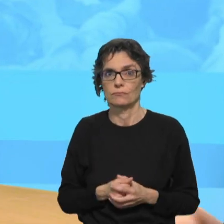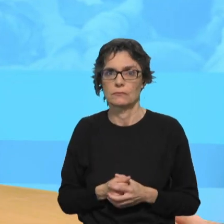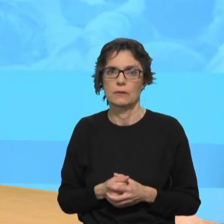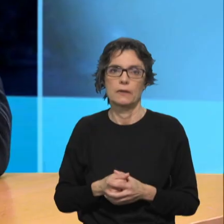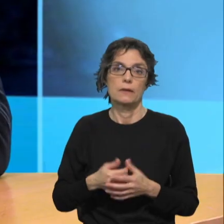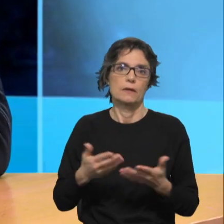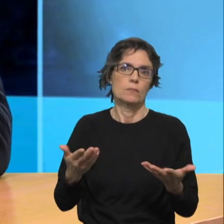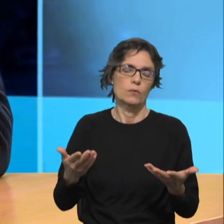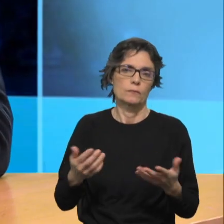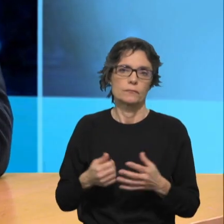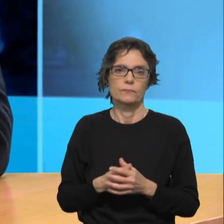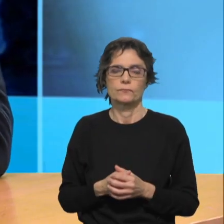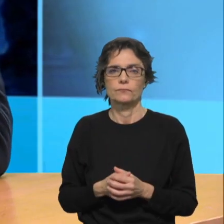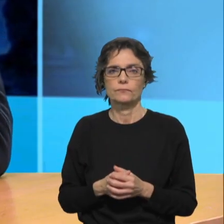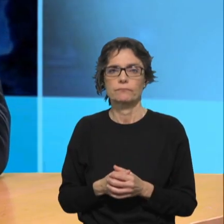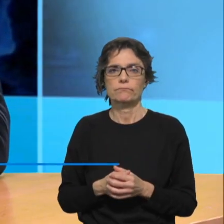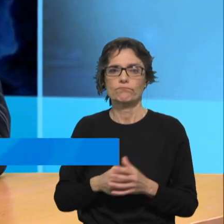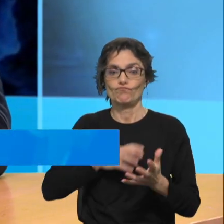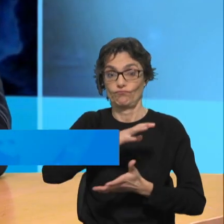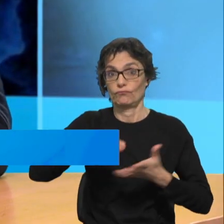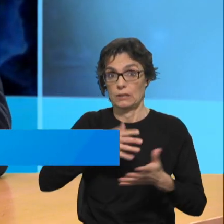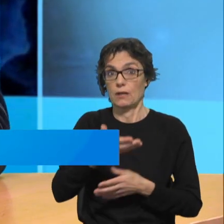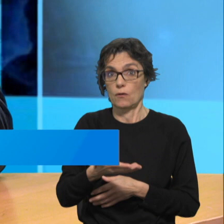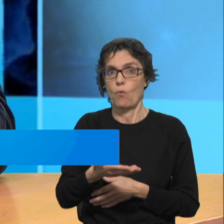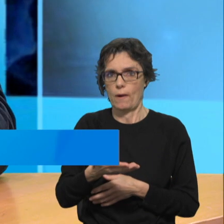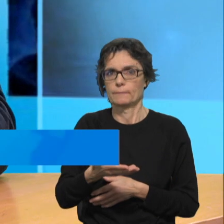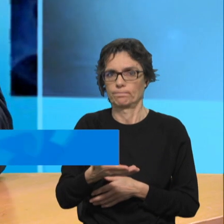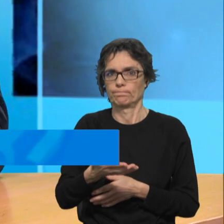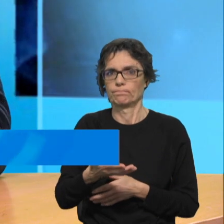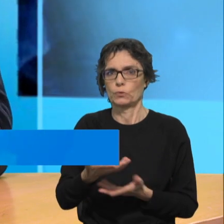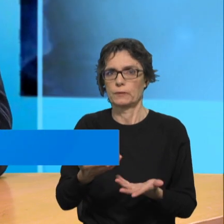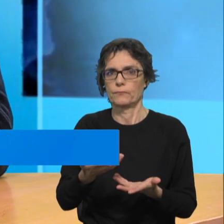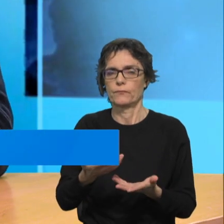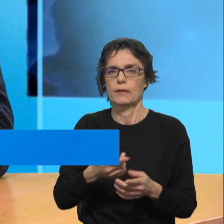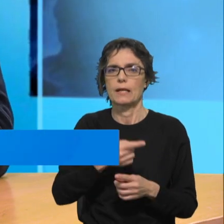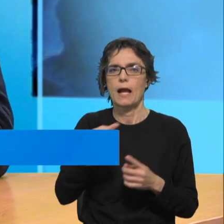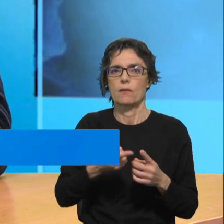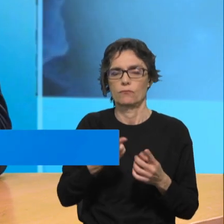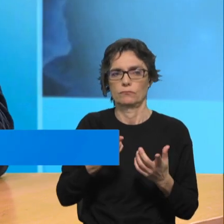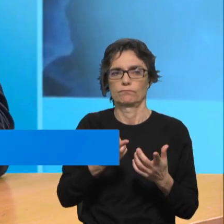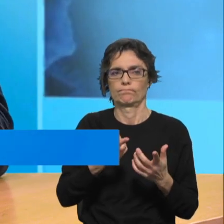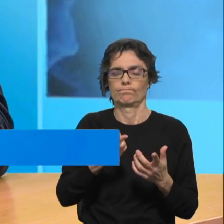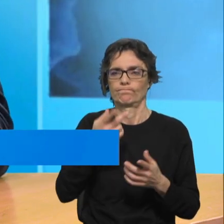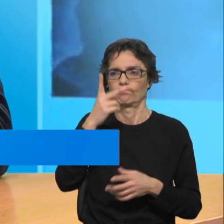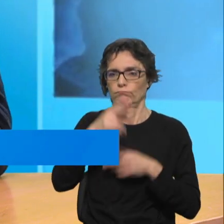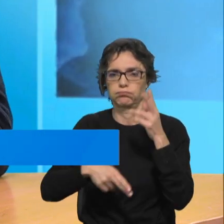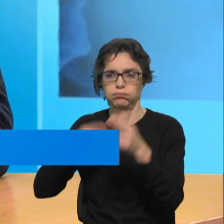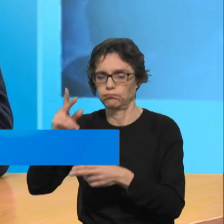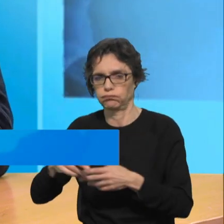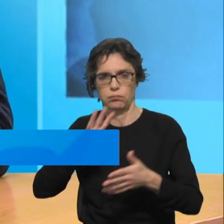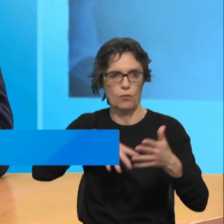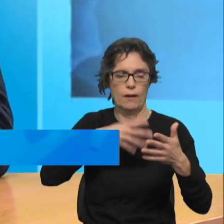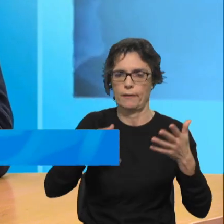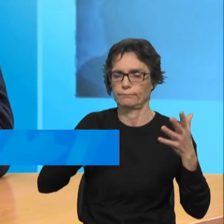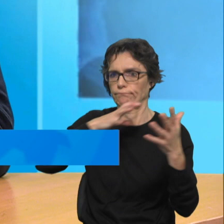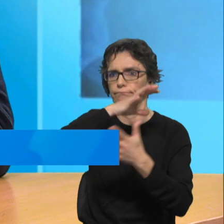há alguma agitação que quebra a regularidade do ano, quebra os horários estabelecidos,